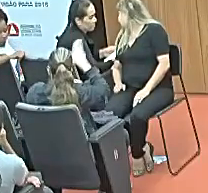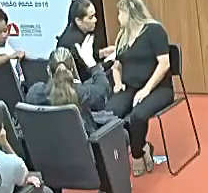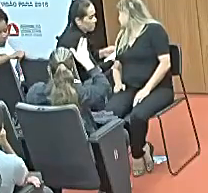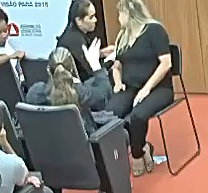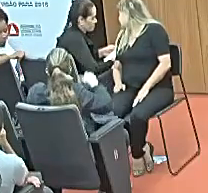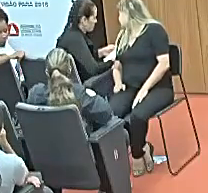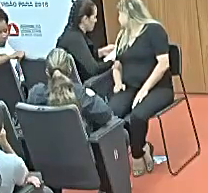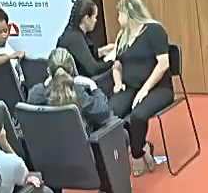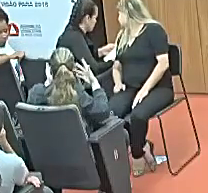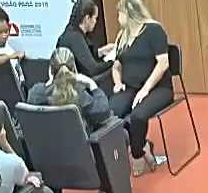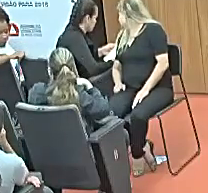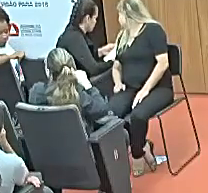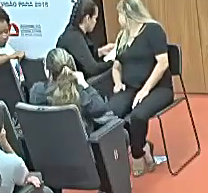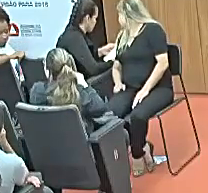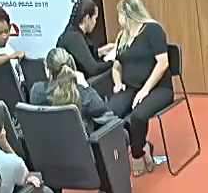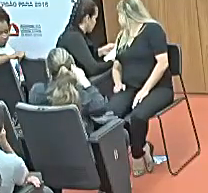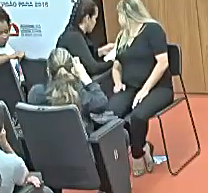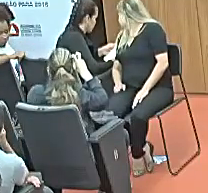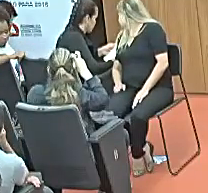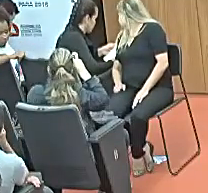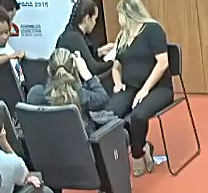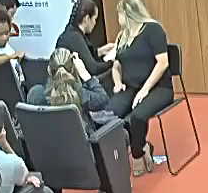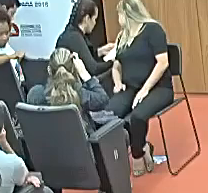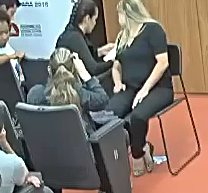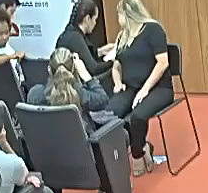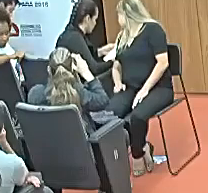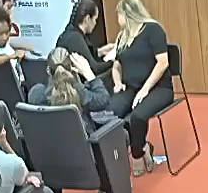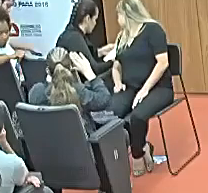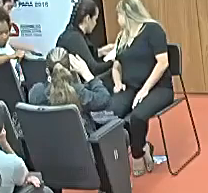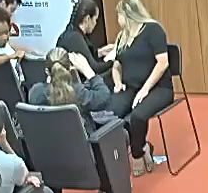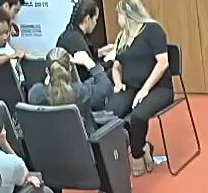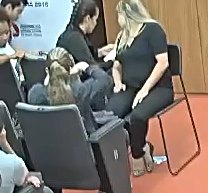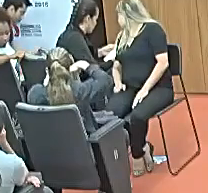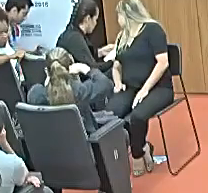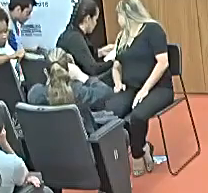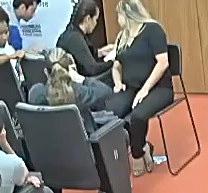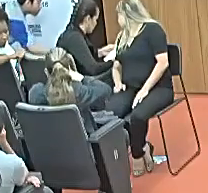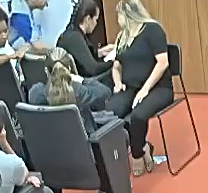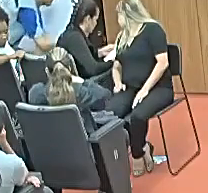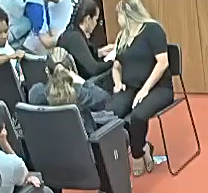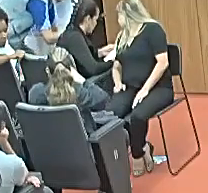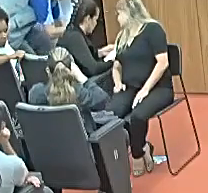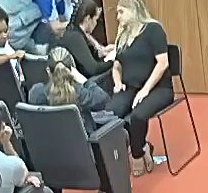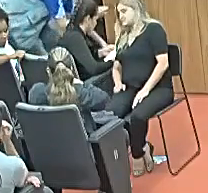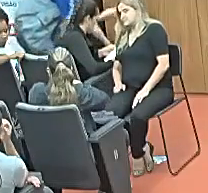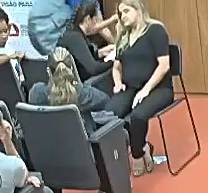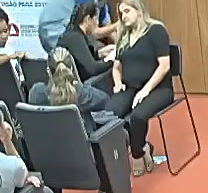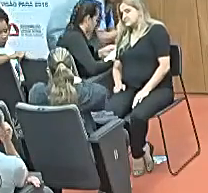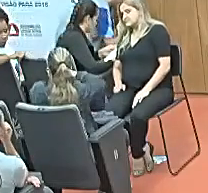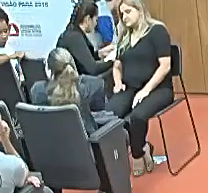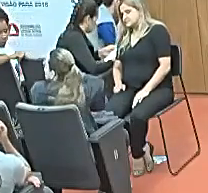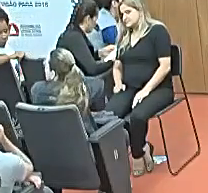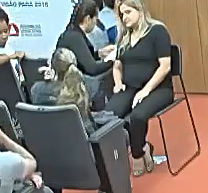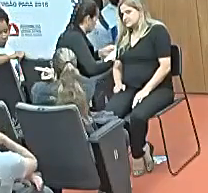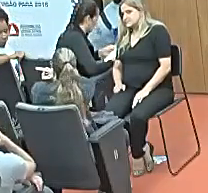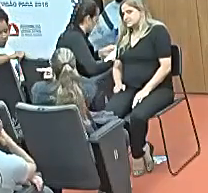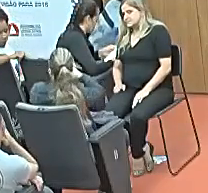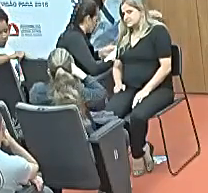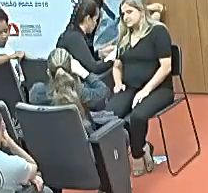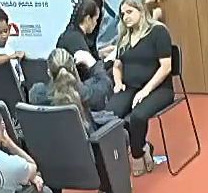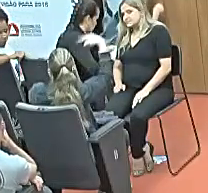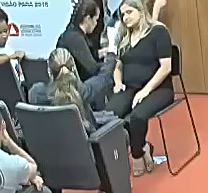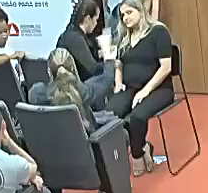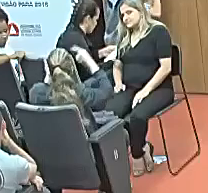algumas delas a gente tava reafirmando que somente no que diz respeito à valorização dos trabalhadores em educação a inclusão do artigo a